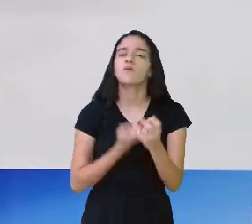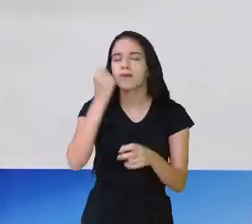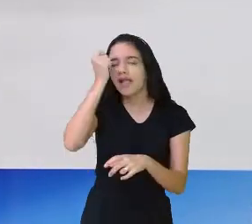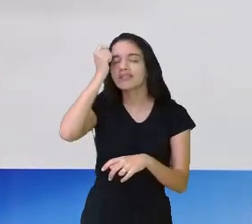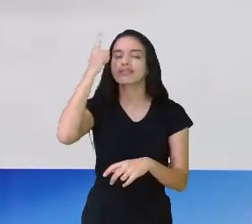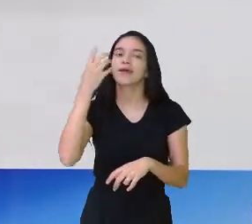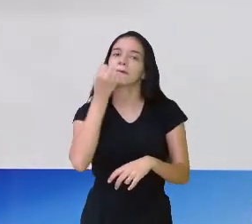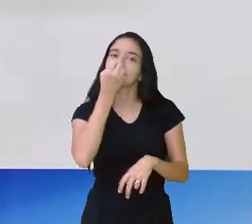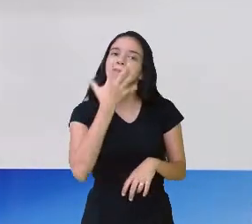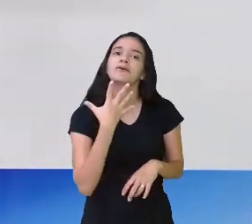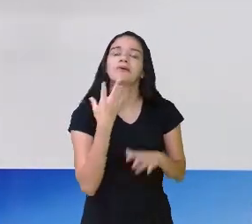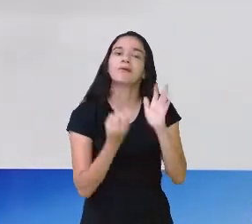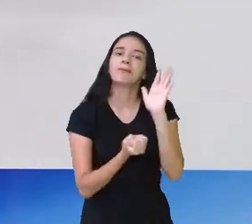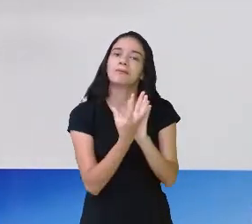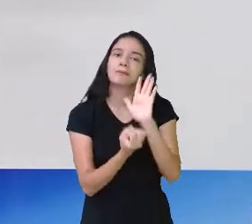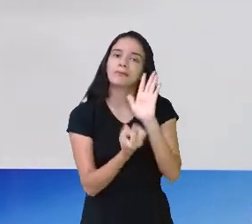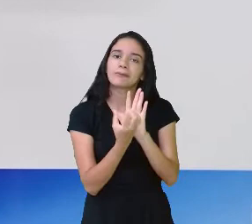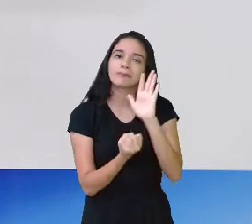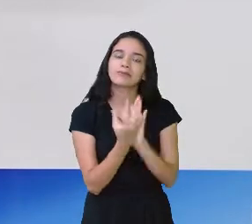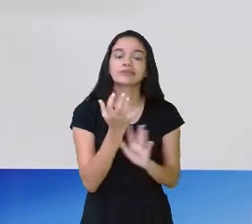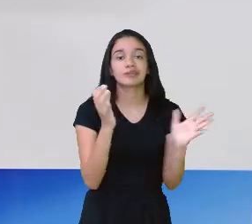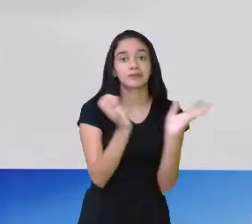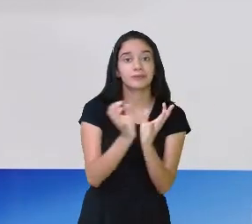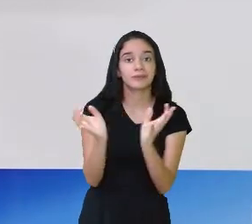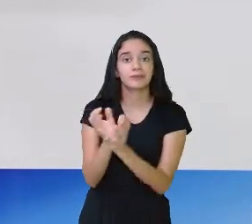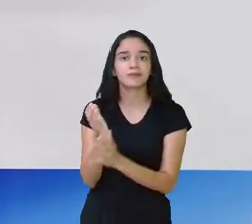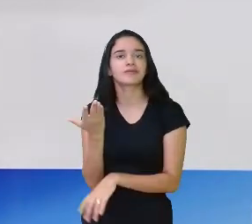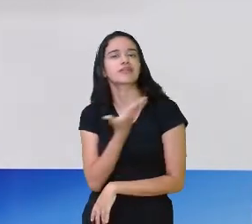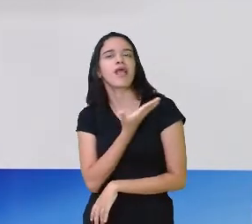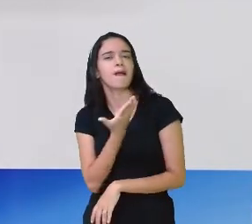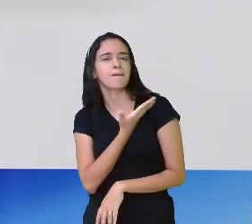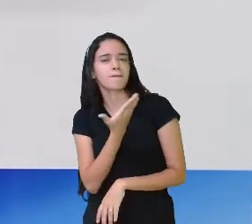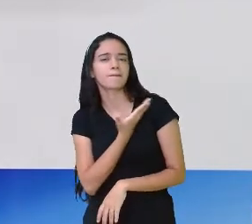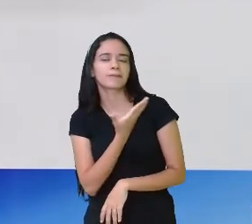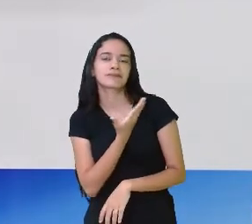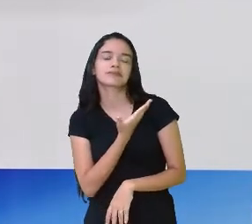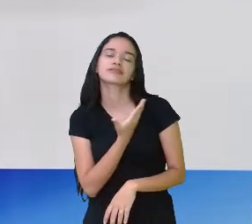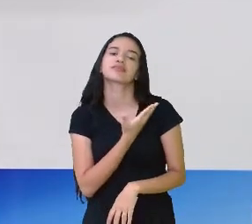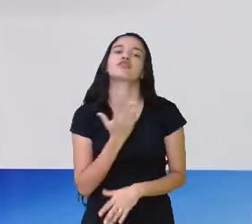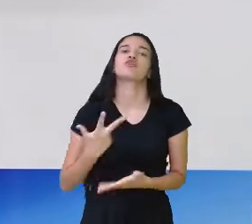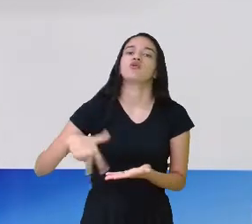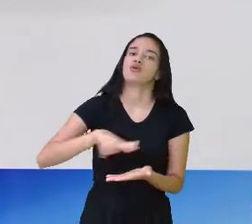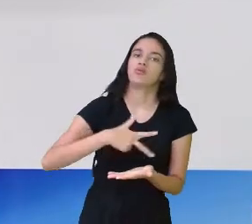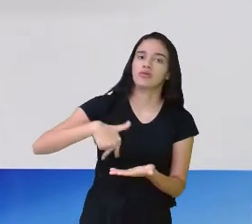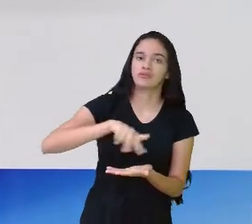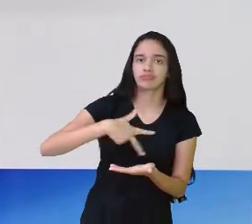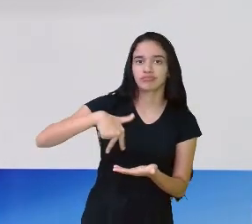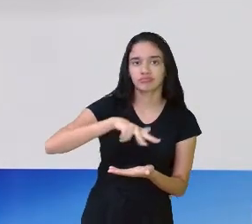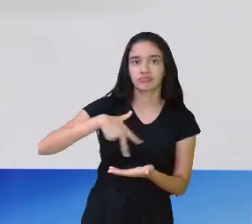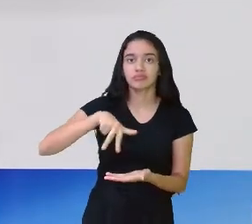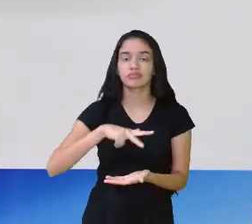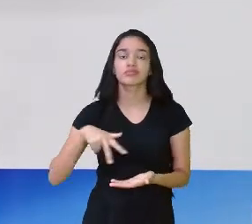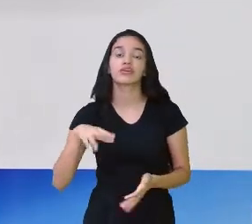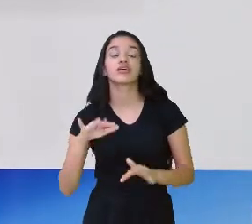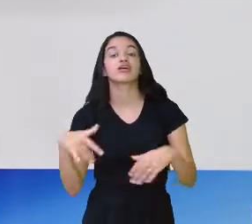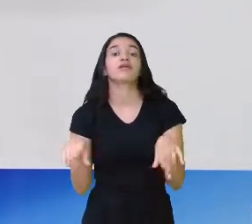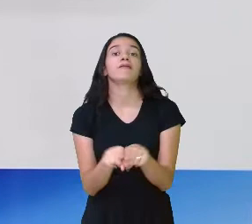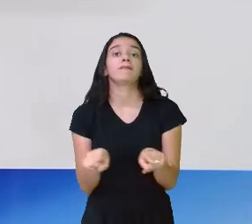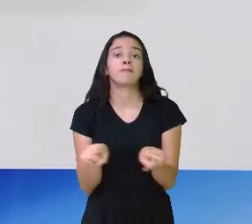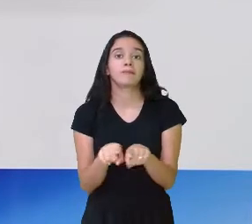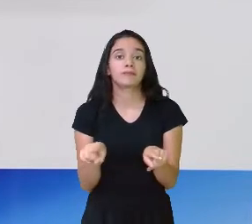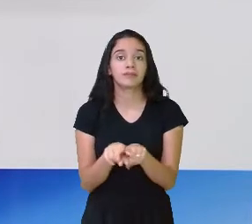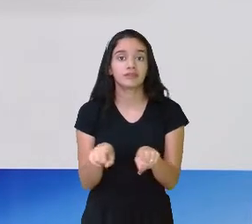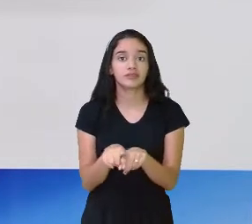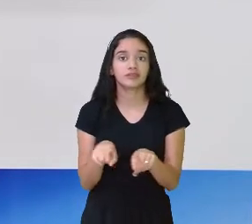boa seria você produzir com um grupo de amigos, de colegas, uma dança, né, que explore